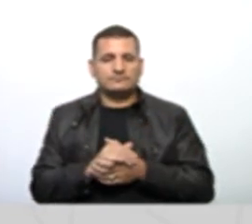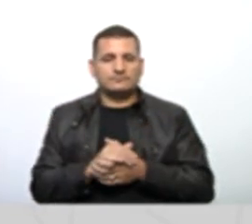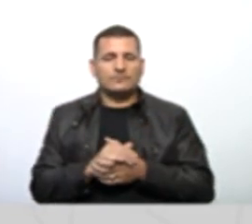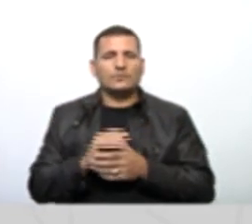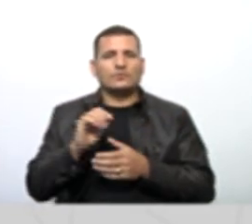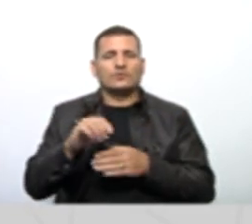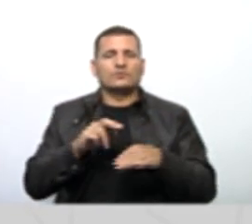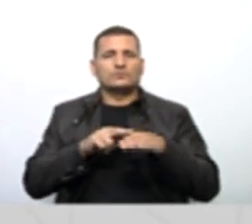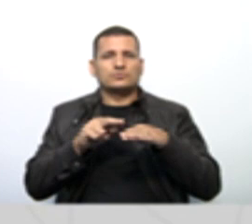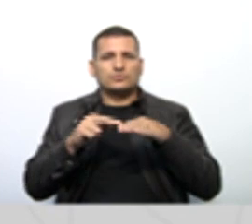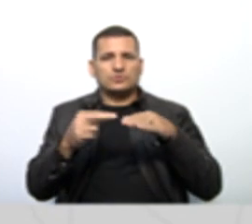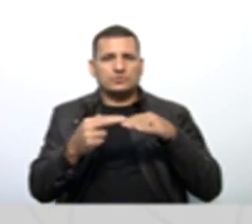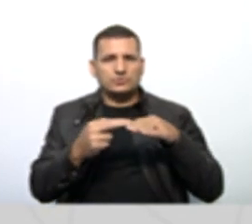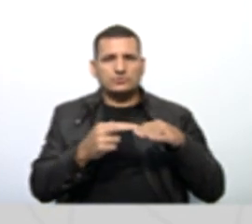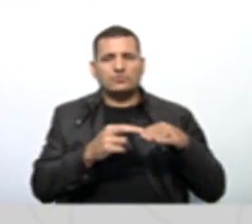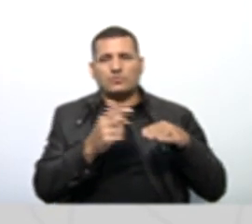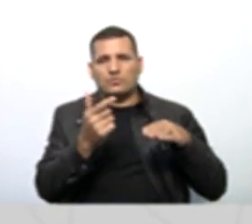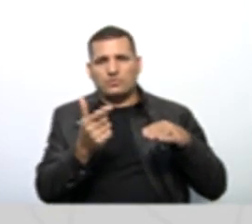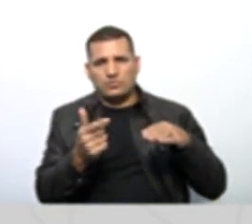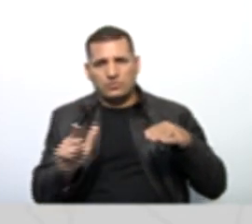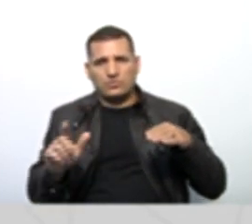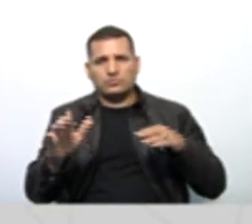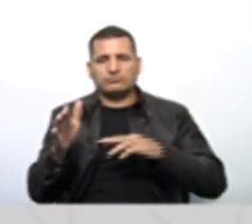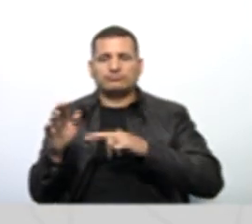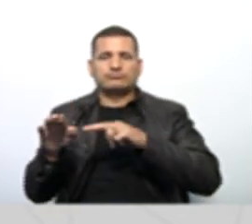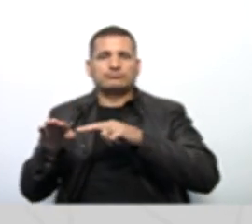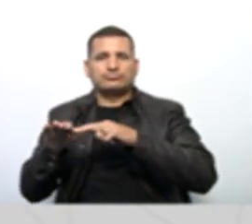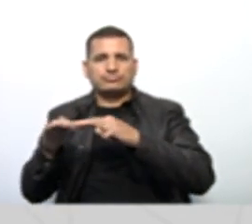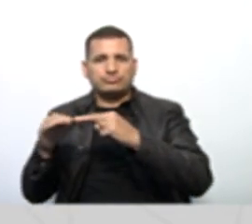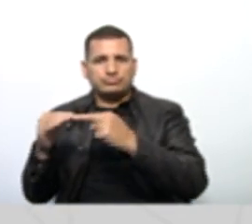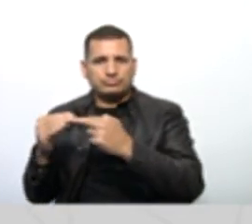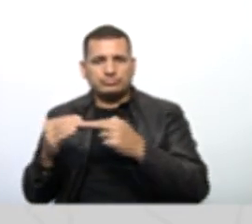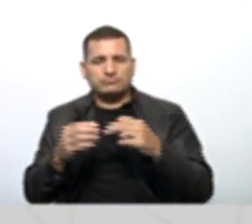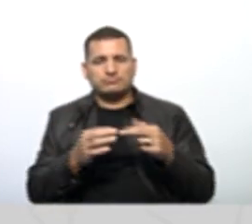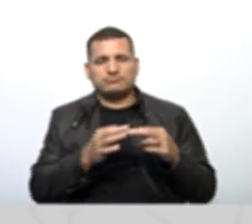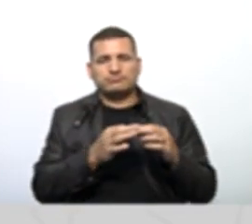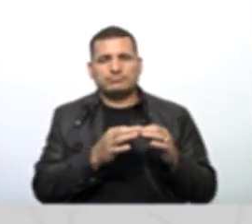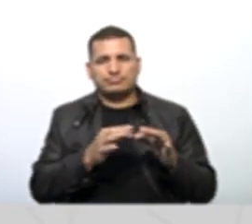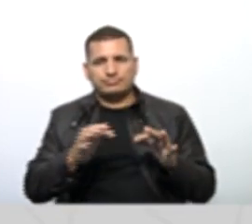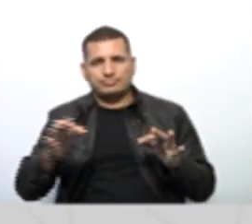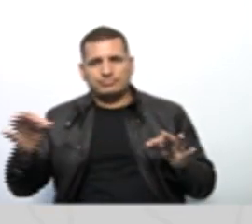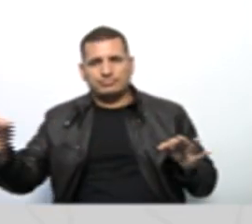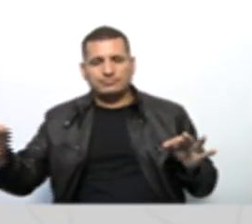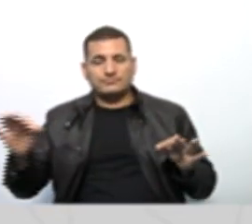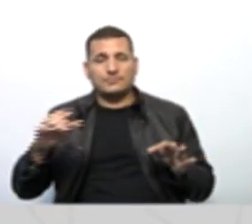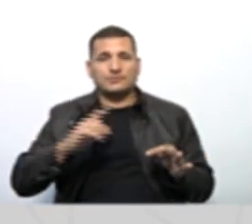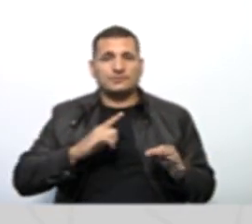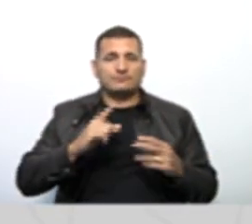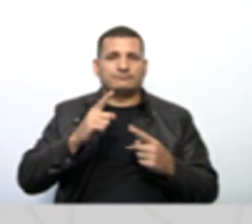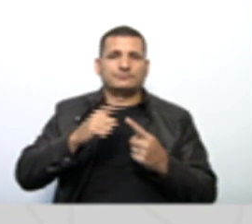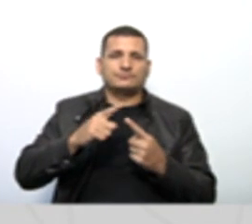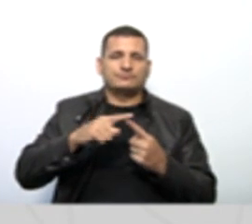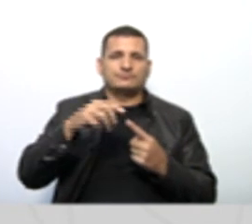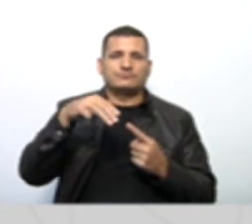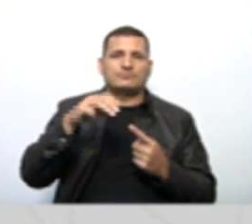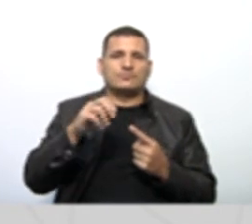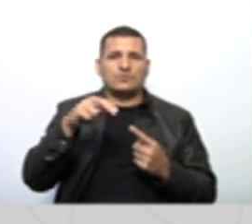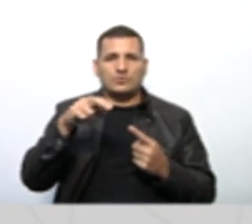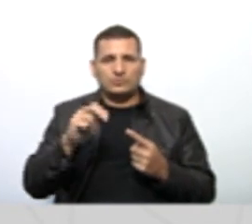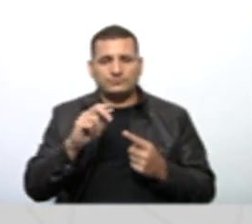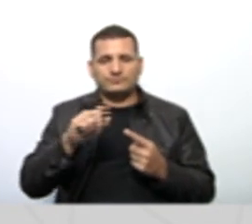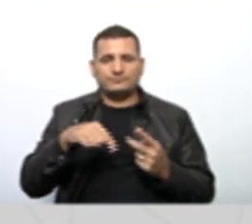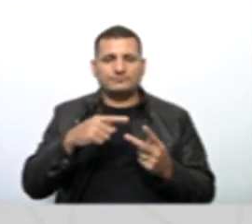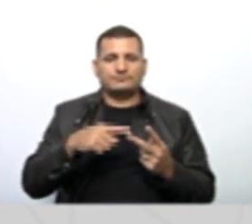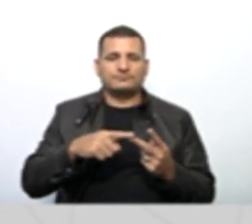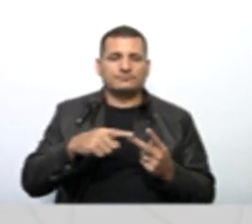universo suíte rede as fibras pessoas é classificada em mono modo e multimodo